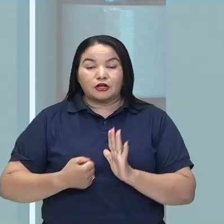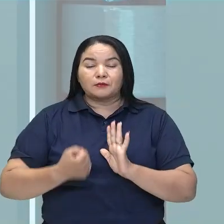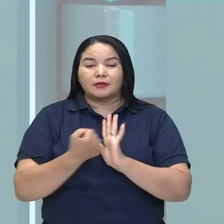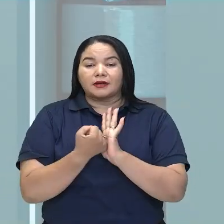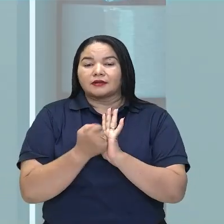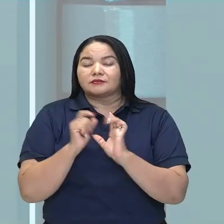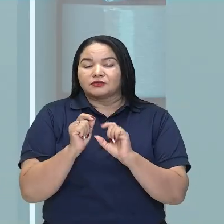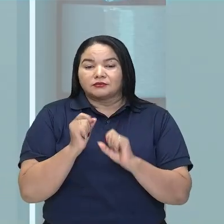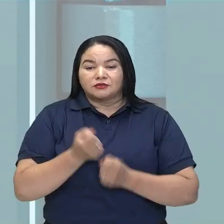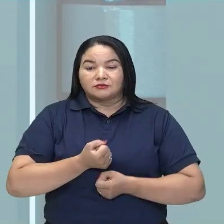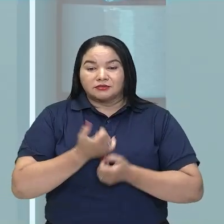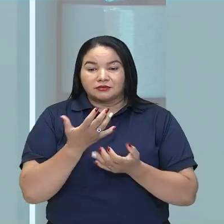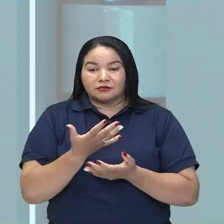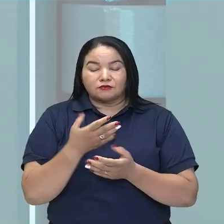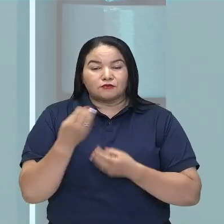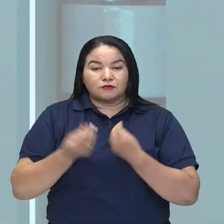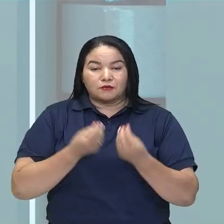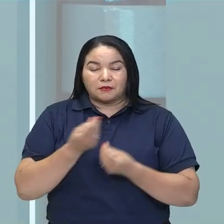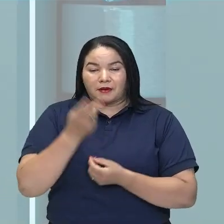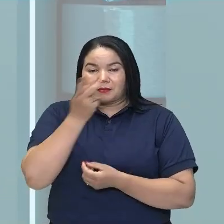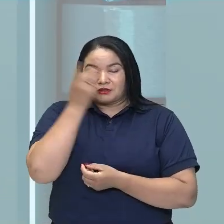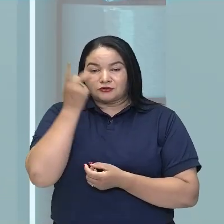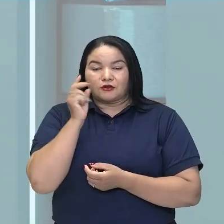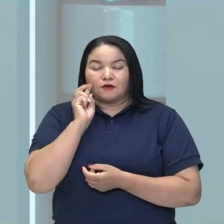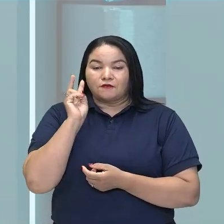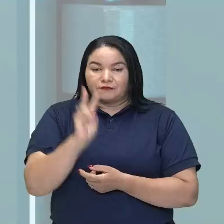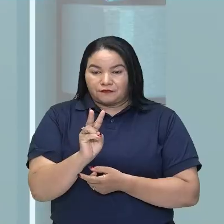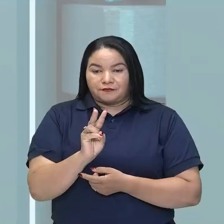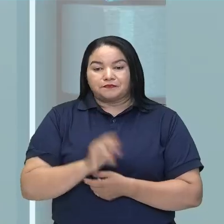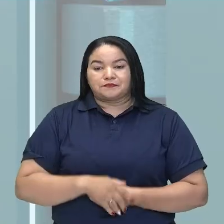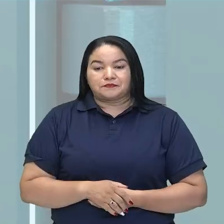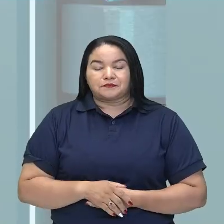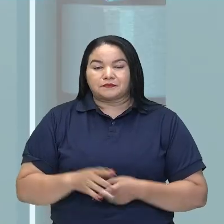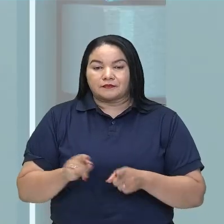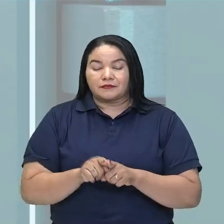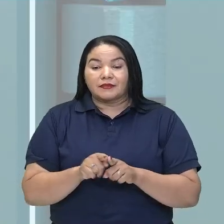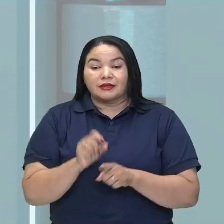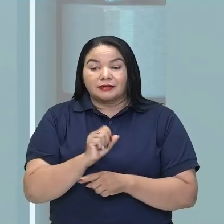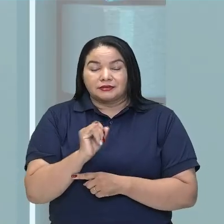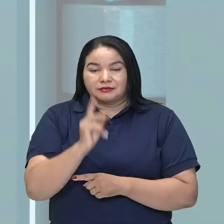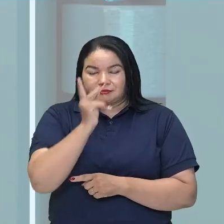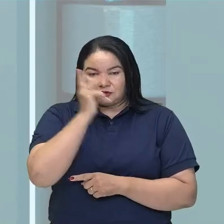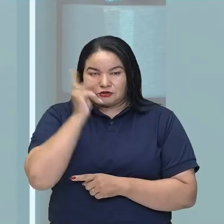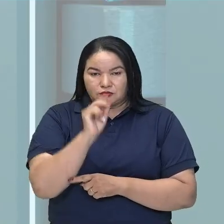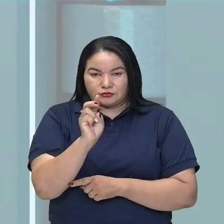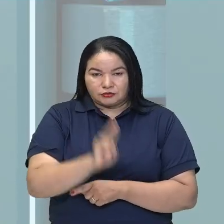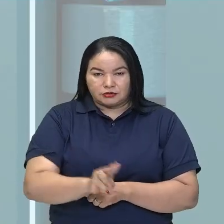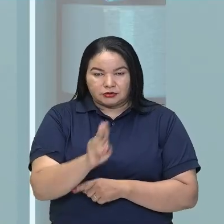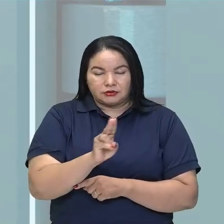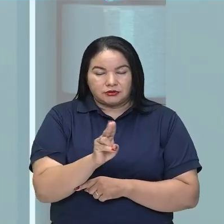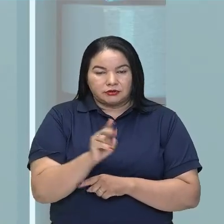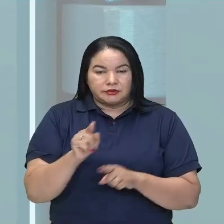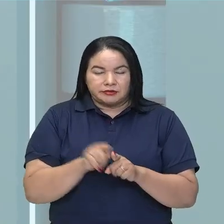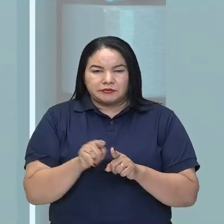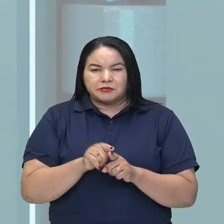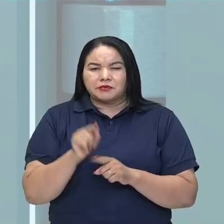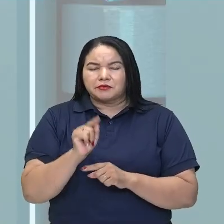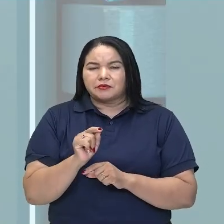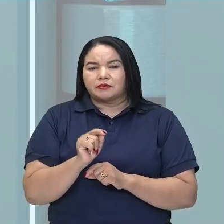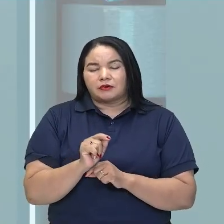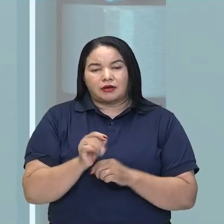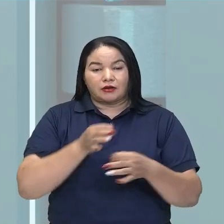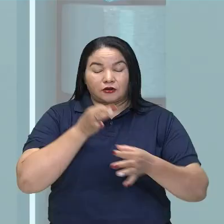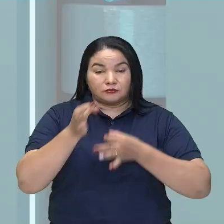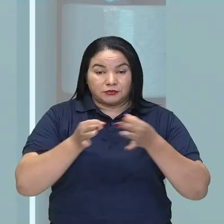pelo modo que a pessoa vê o mundo. E, claro, quando ela utiliza as suas impressões, a opinião ela